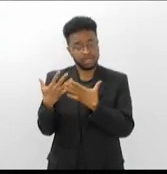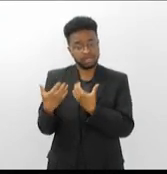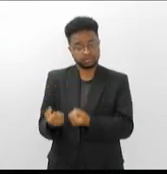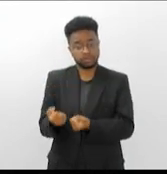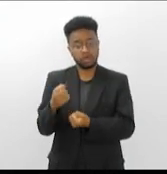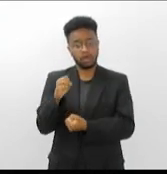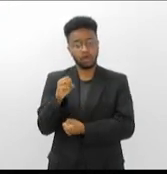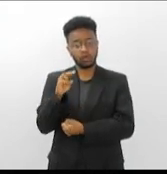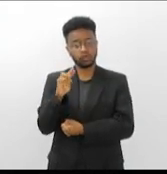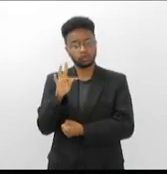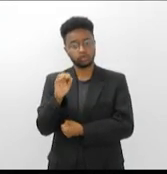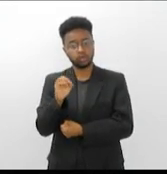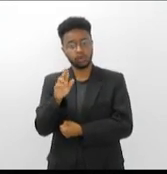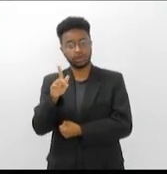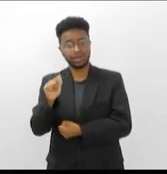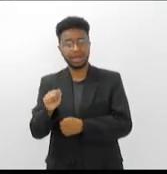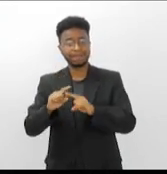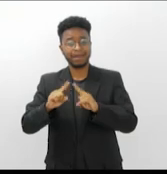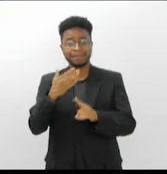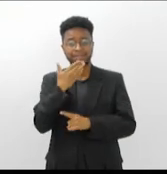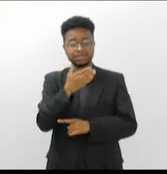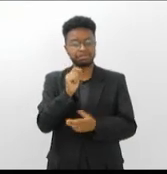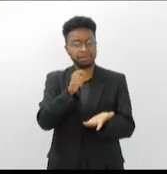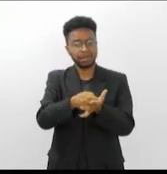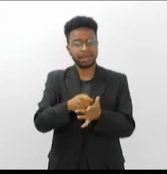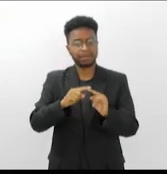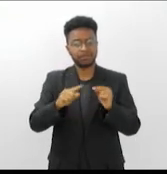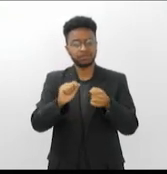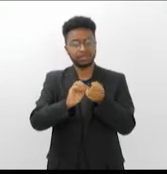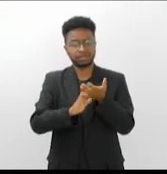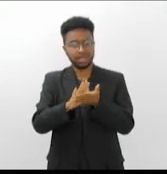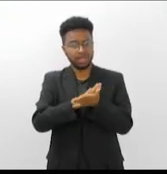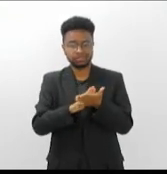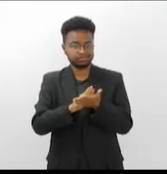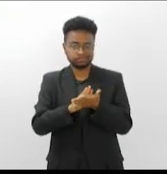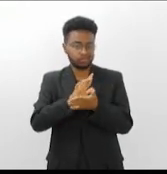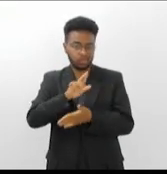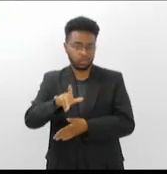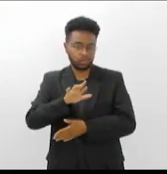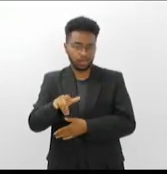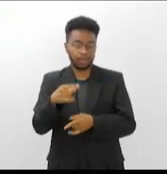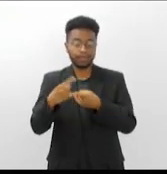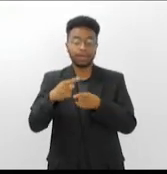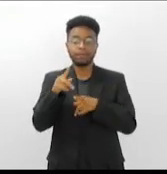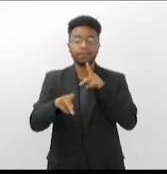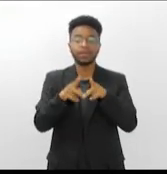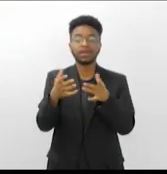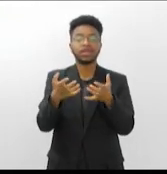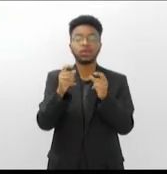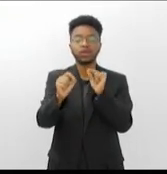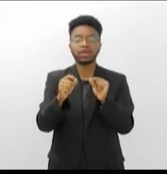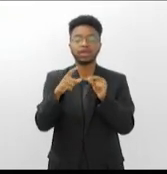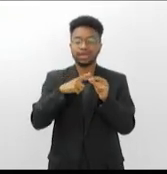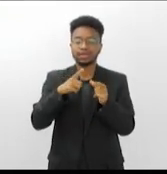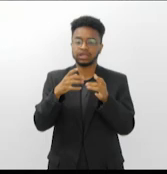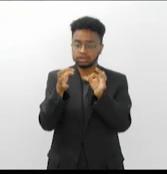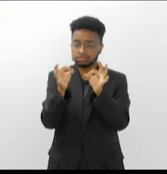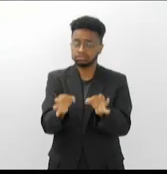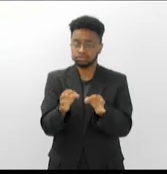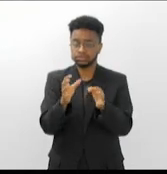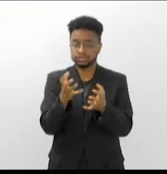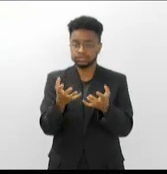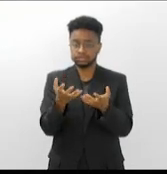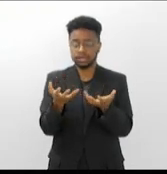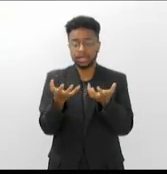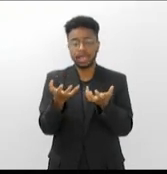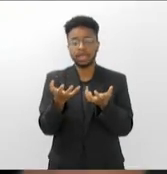outorga, e cobrar sem fazer nada. Não é isso que a população quer. A população é digna. A população,